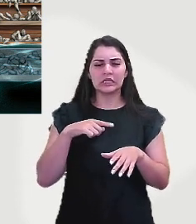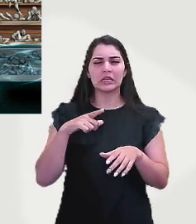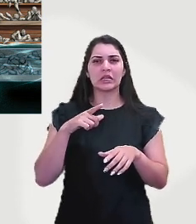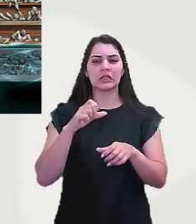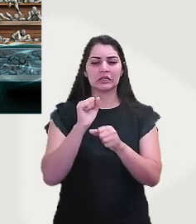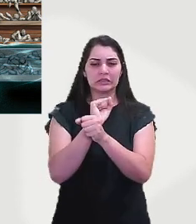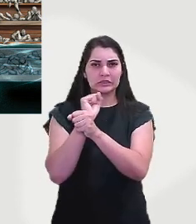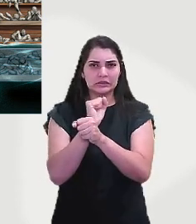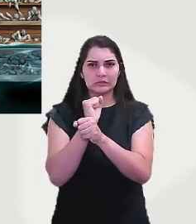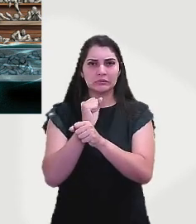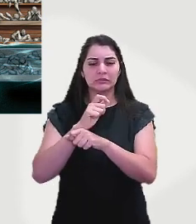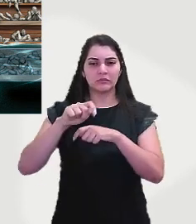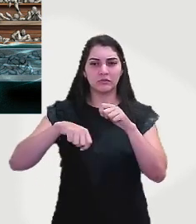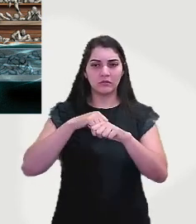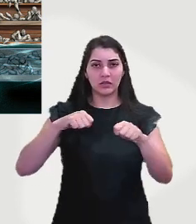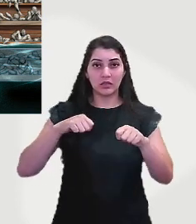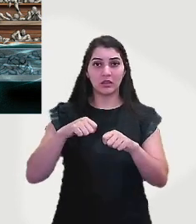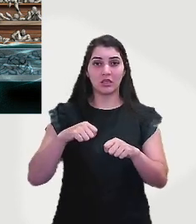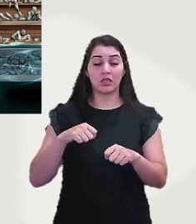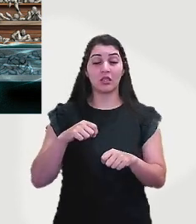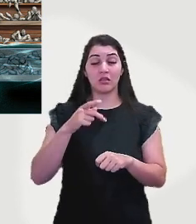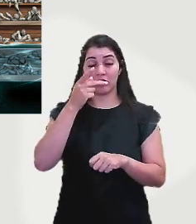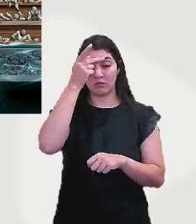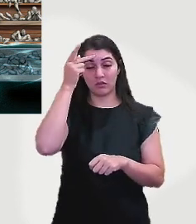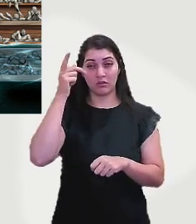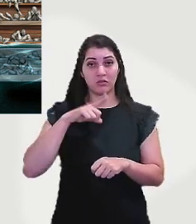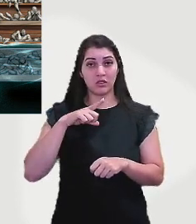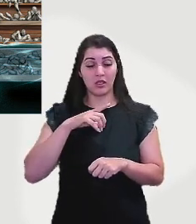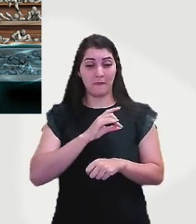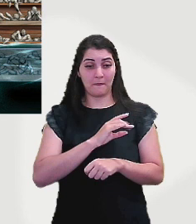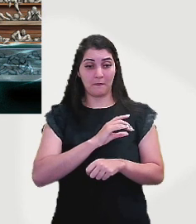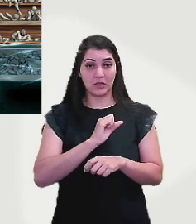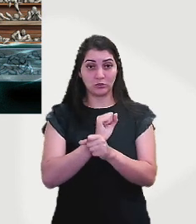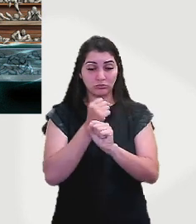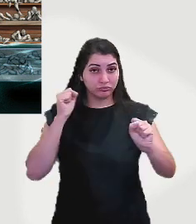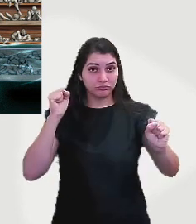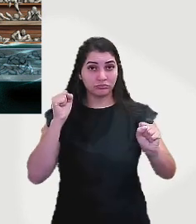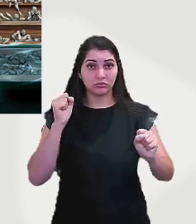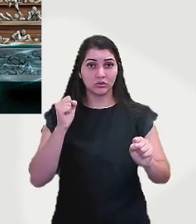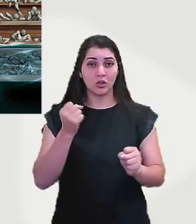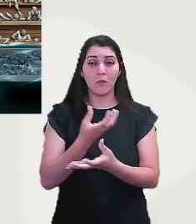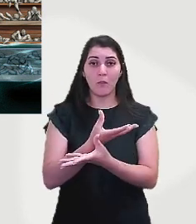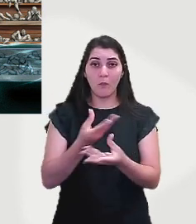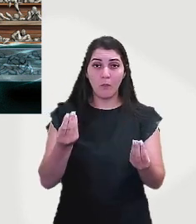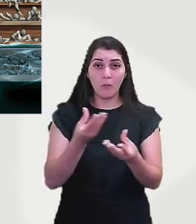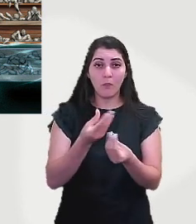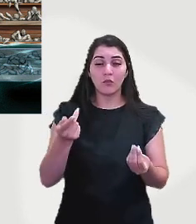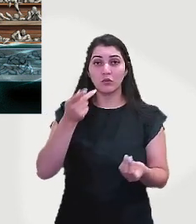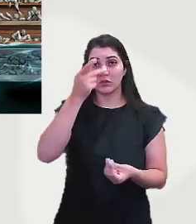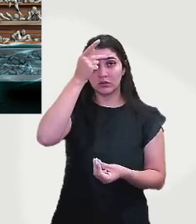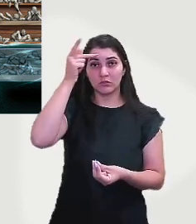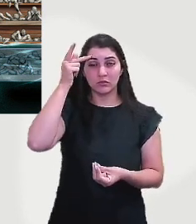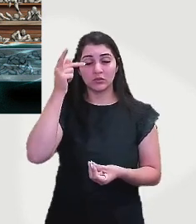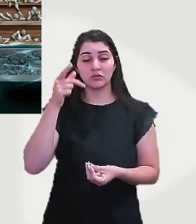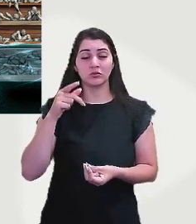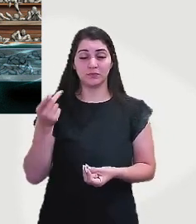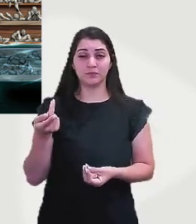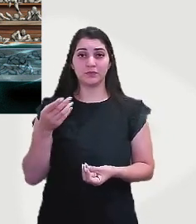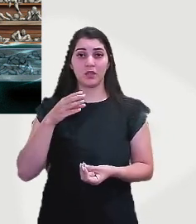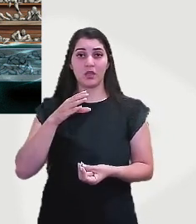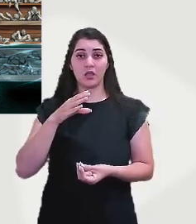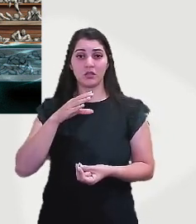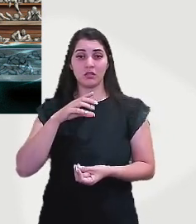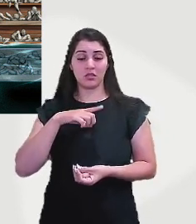sim. Eles tinham medo de uma rebelião. O navio vinha com muitas pessoas, com muitos africanos. Então, eles tinham medo que